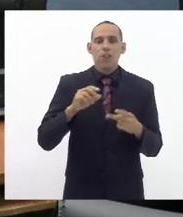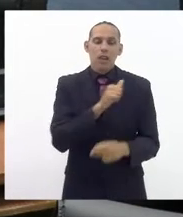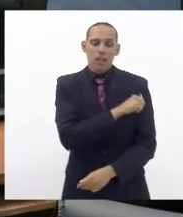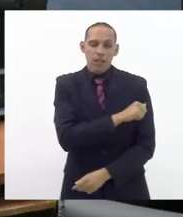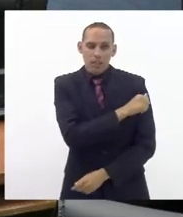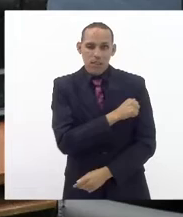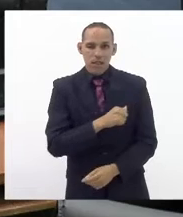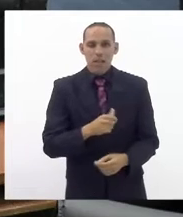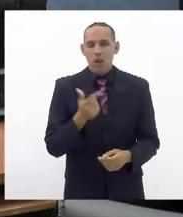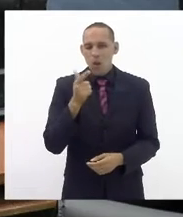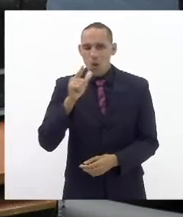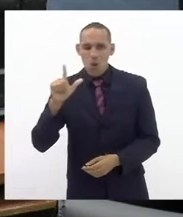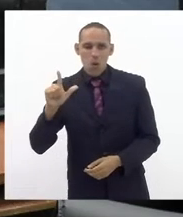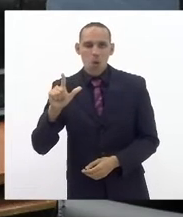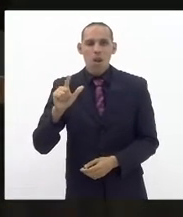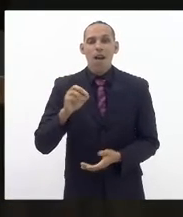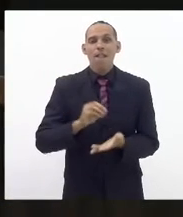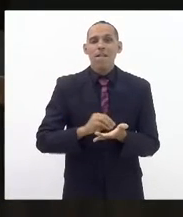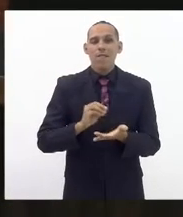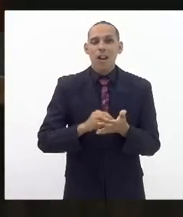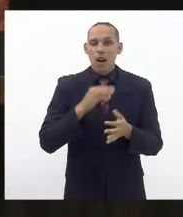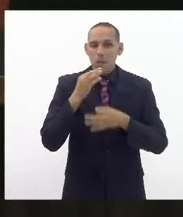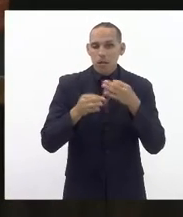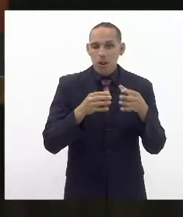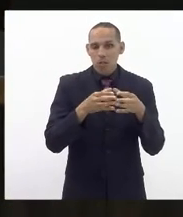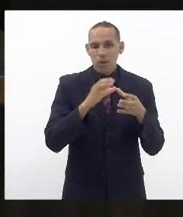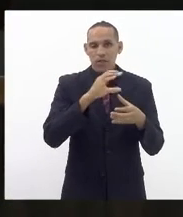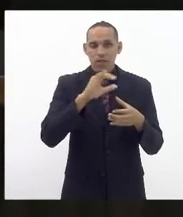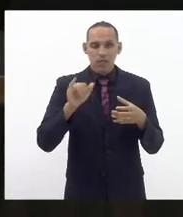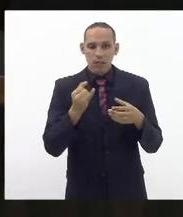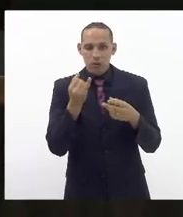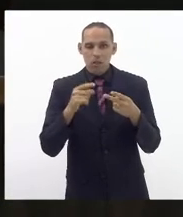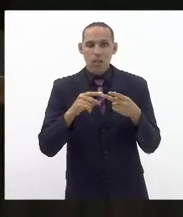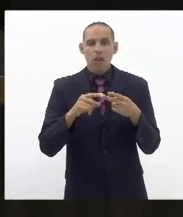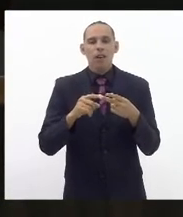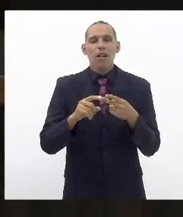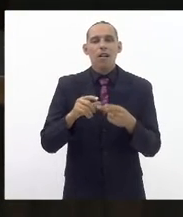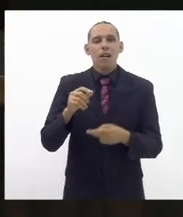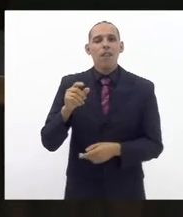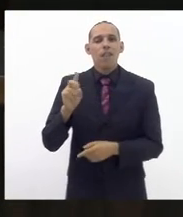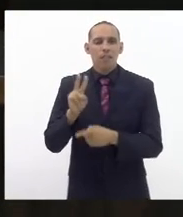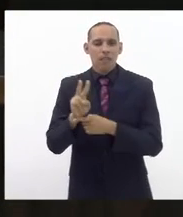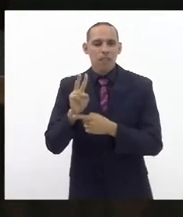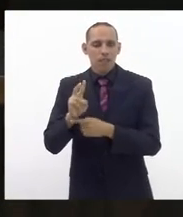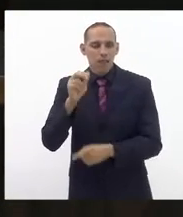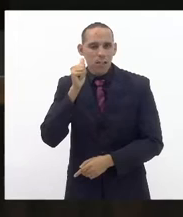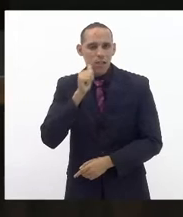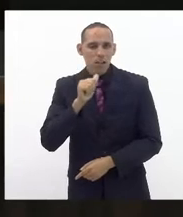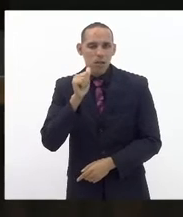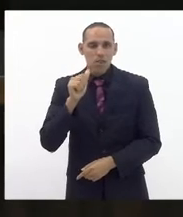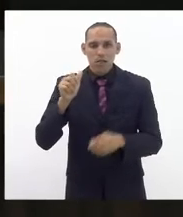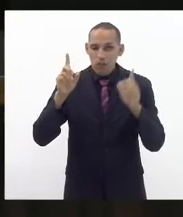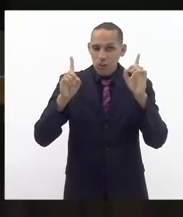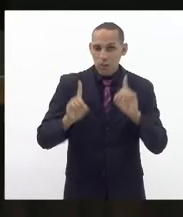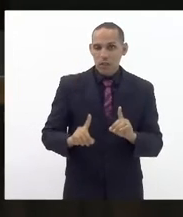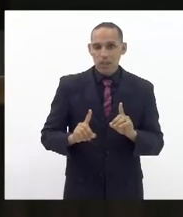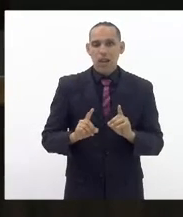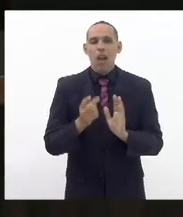Pendentes pareceres das comissões de Constituição e Justiça, de Defesa do Direito da Mulher, de Segurança Pública, Assuntos de Polícia, de Orçamento,